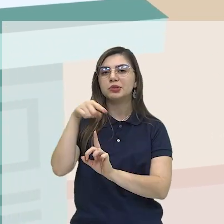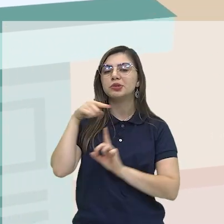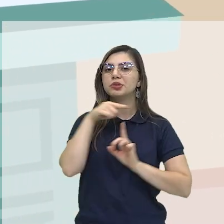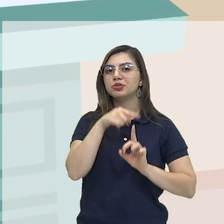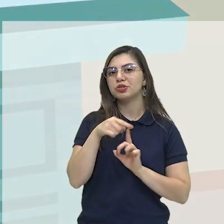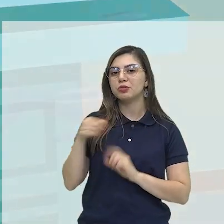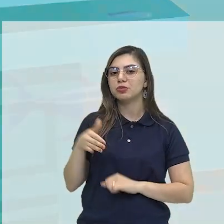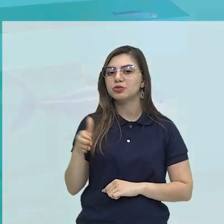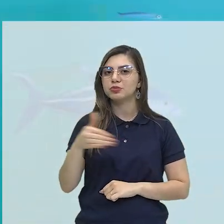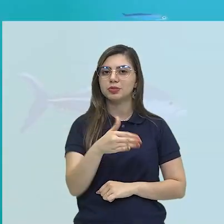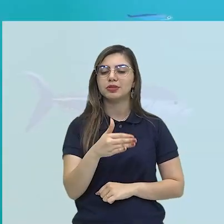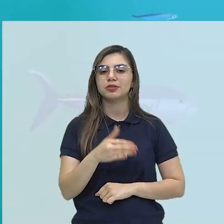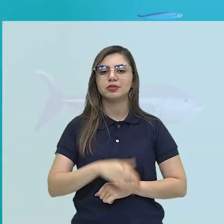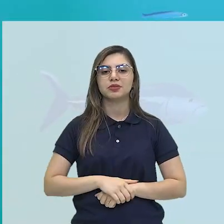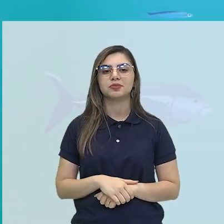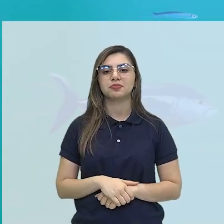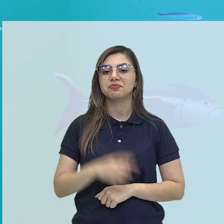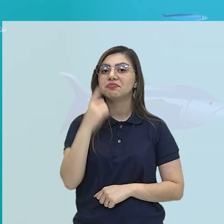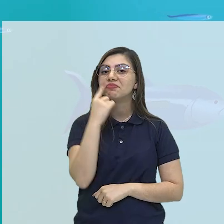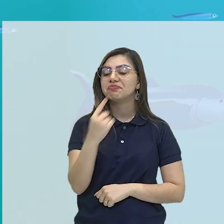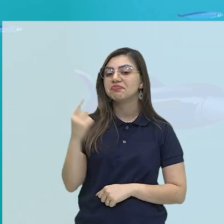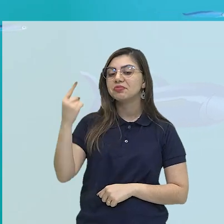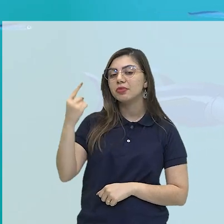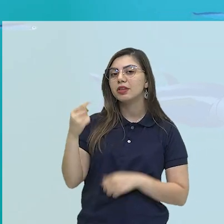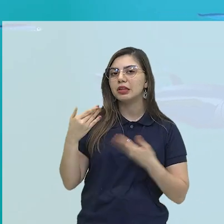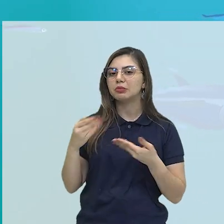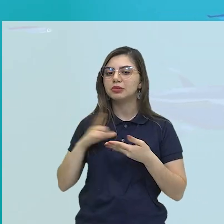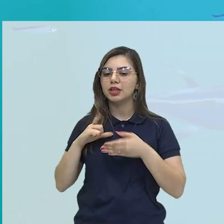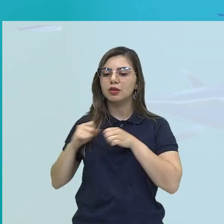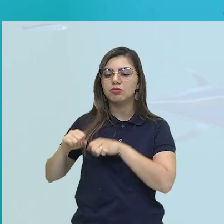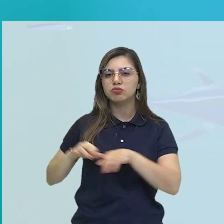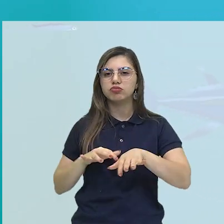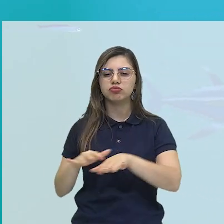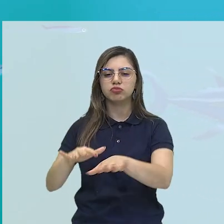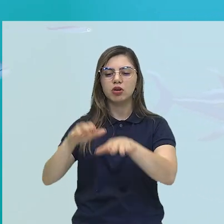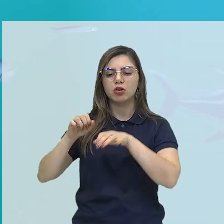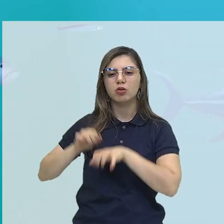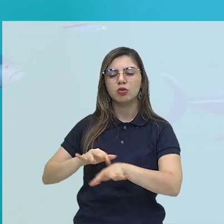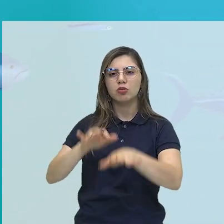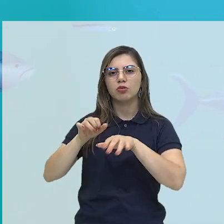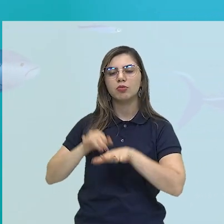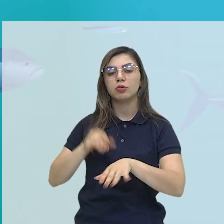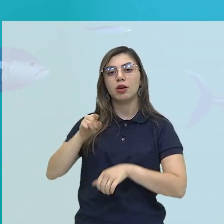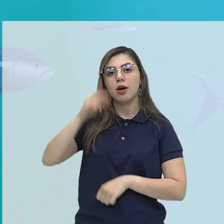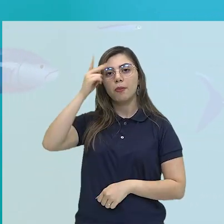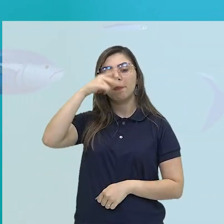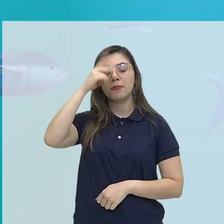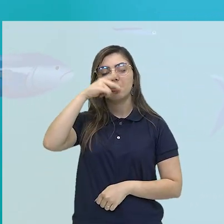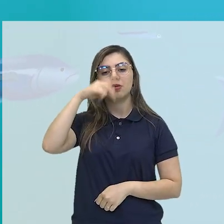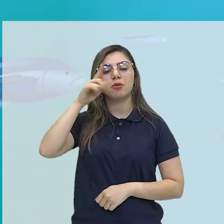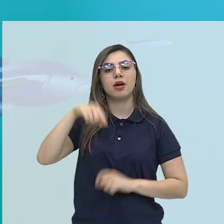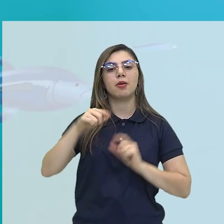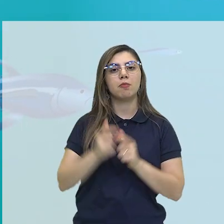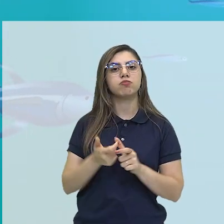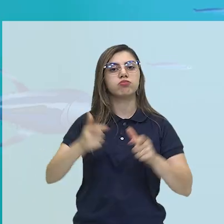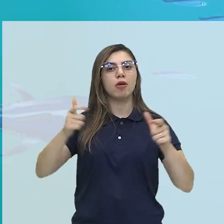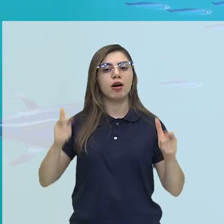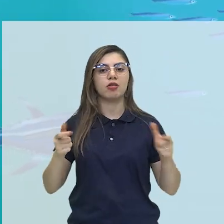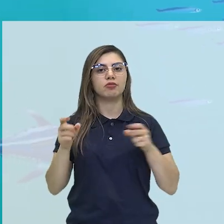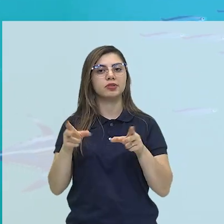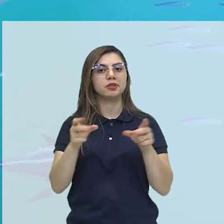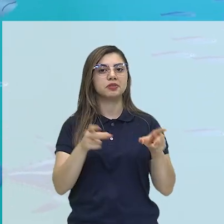o atum e a sardinha. Graças à corrente de Humboldt, o Peru é um dos maiores produtores de peixe do